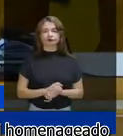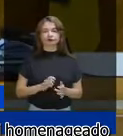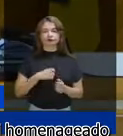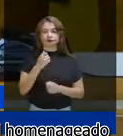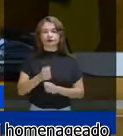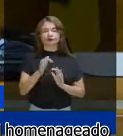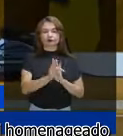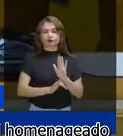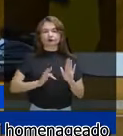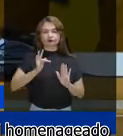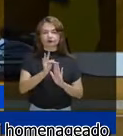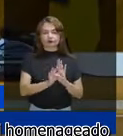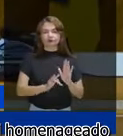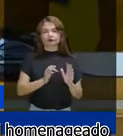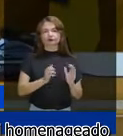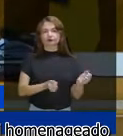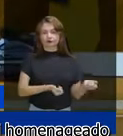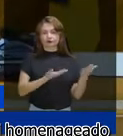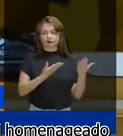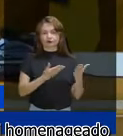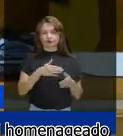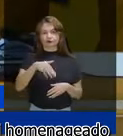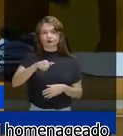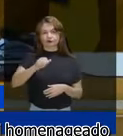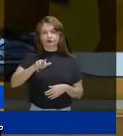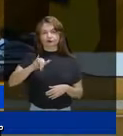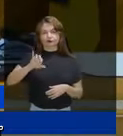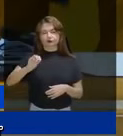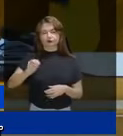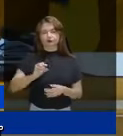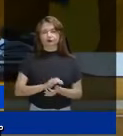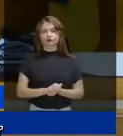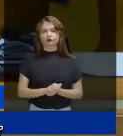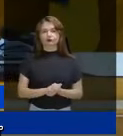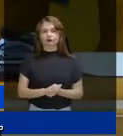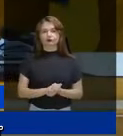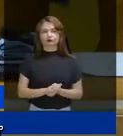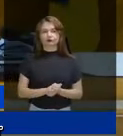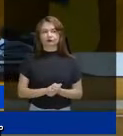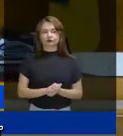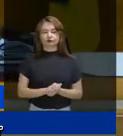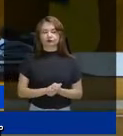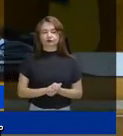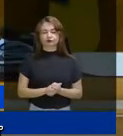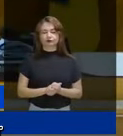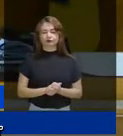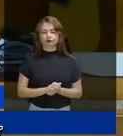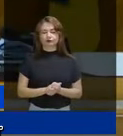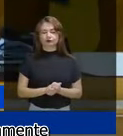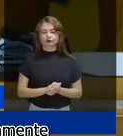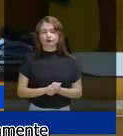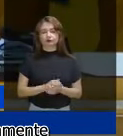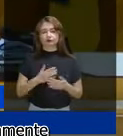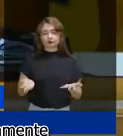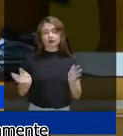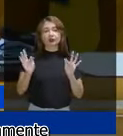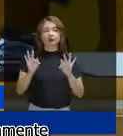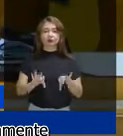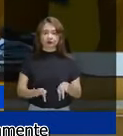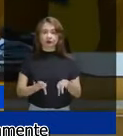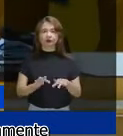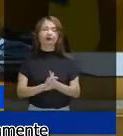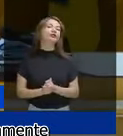passou aqui, foi homenageado e o dia ele vai estar em Macapá para receber essa condecoração. Então, resta